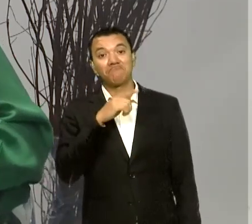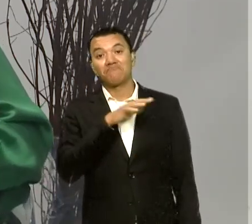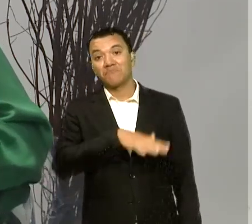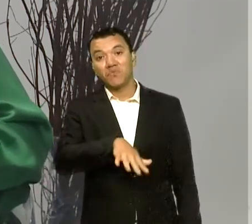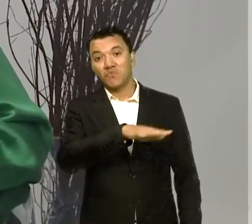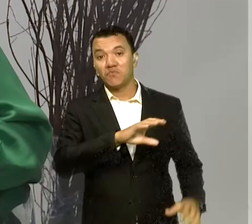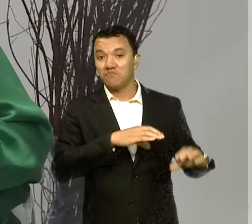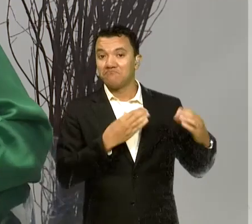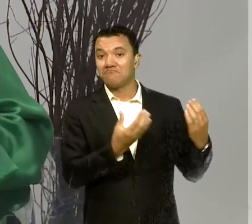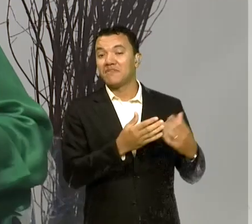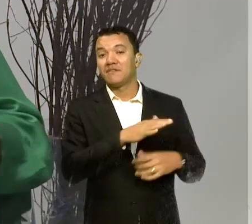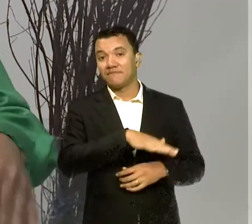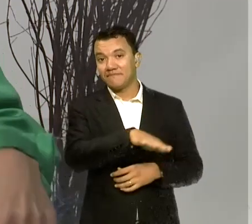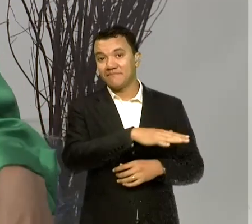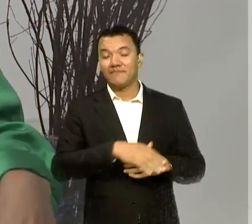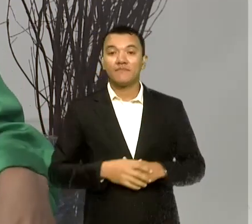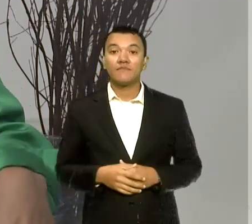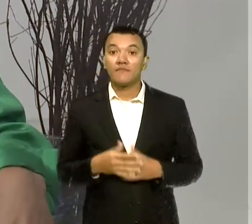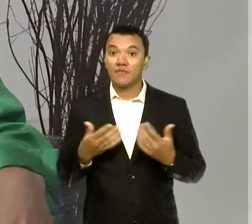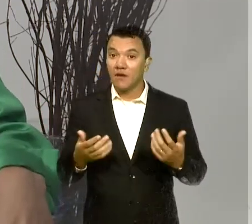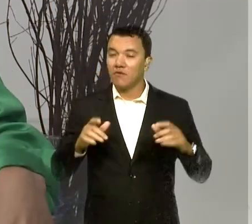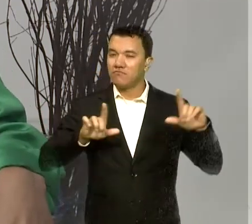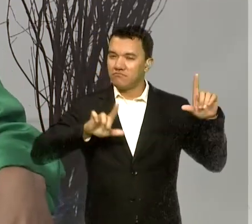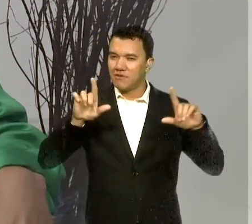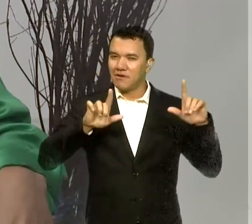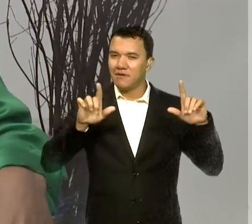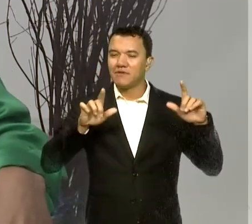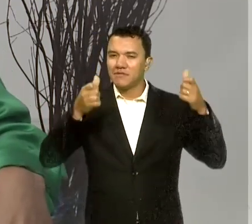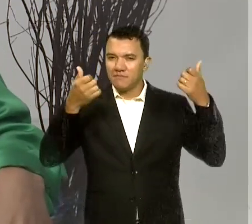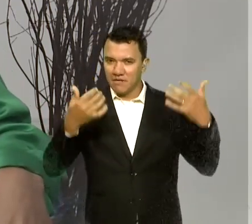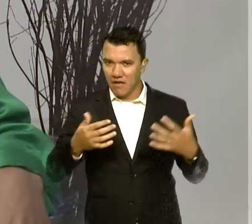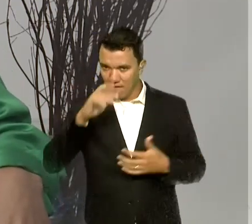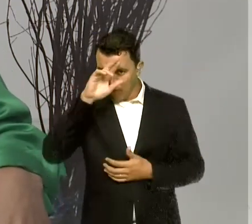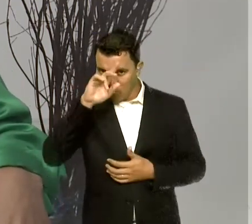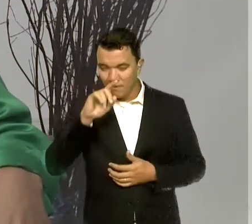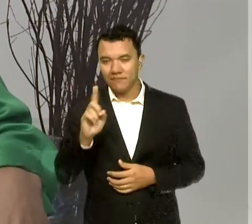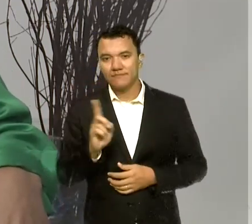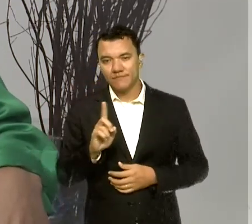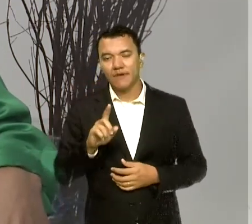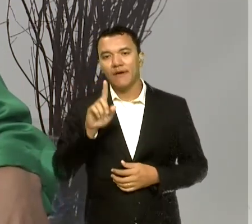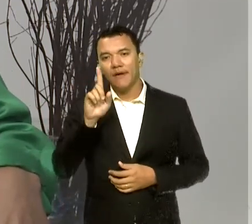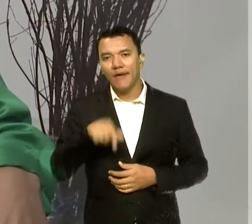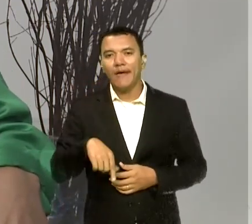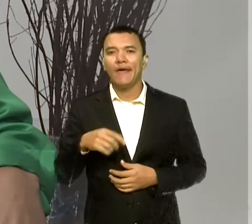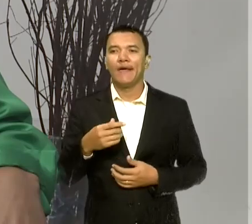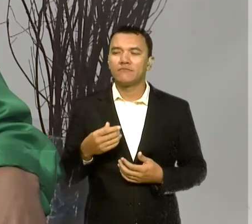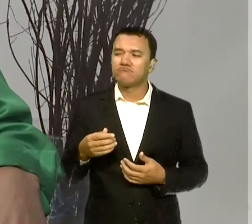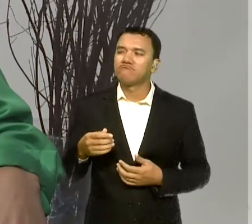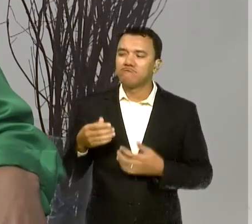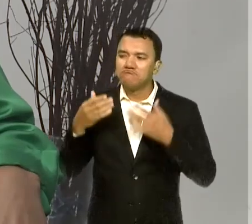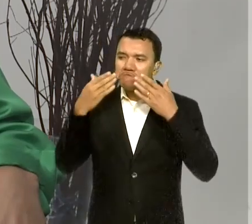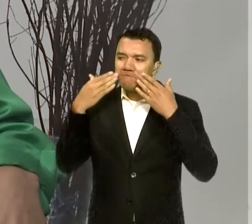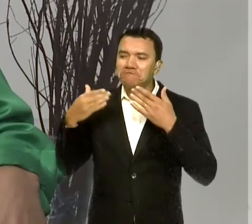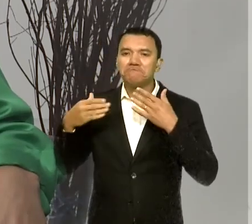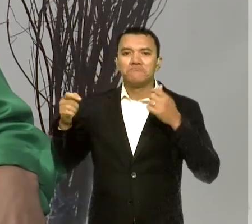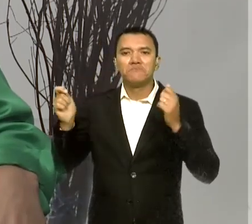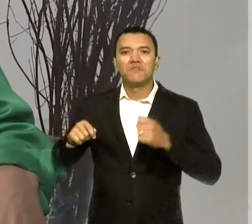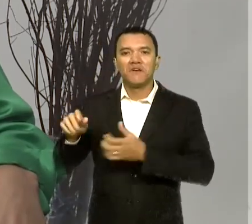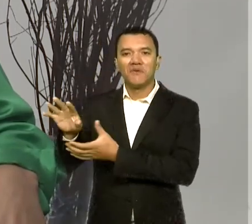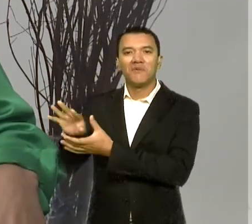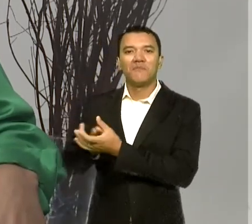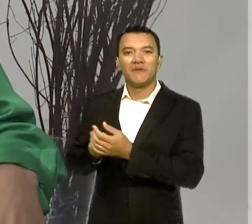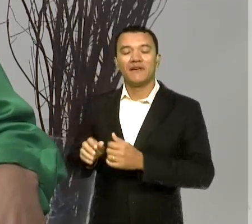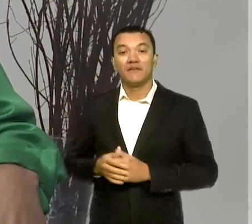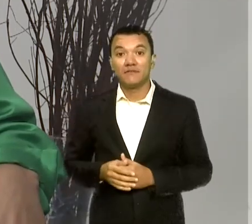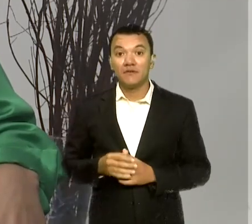a comunidade. O programa de hoje não é sobre formigas, é sobre bons exemplos. Iniciativas que